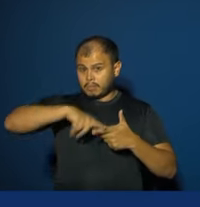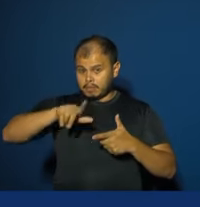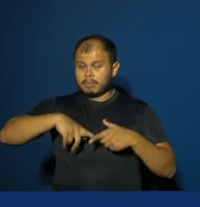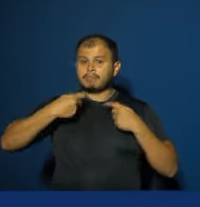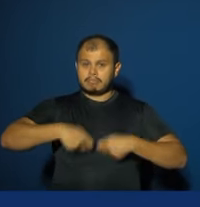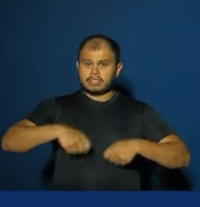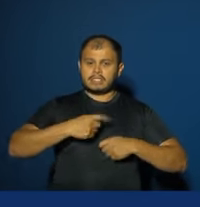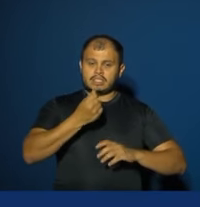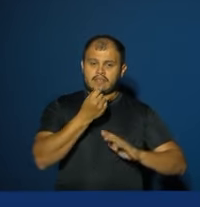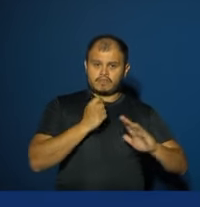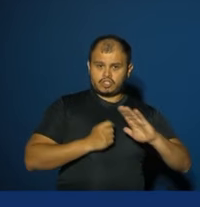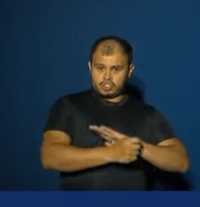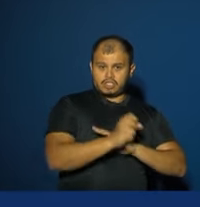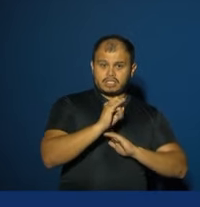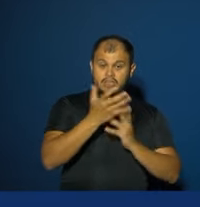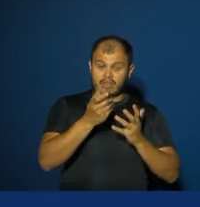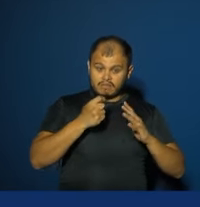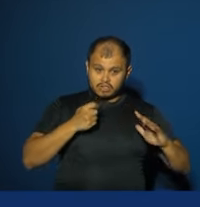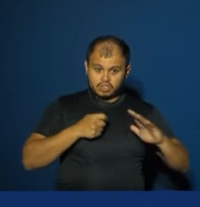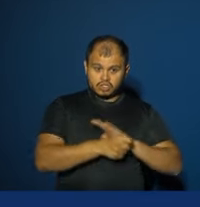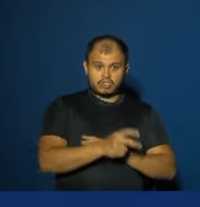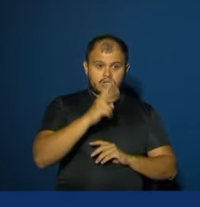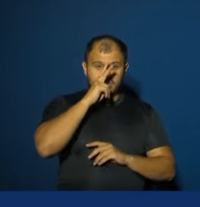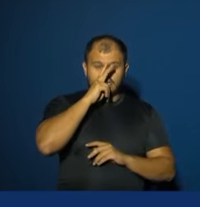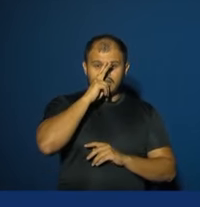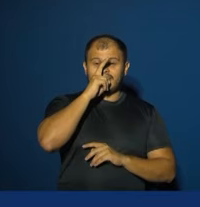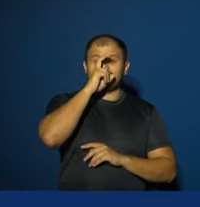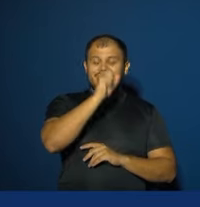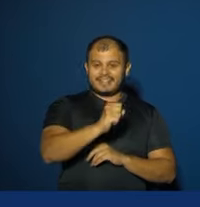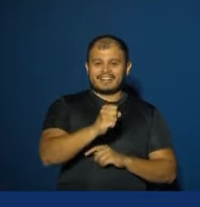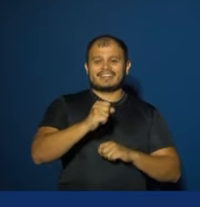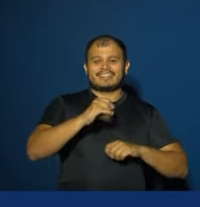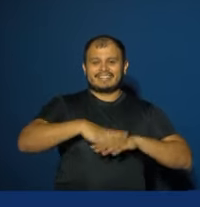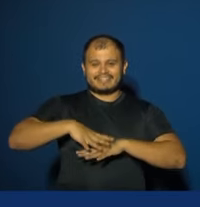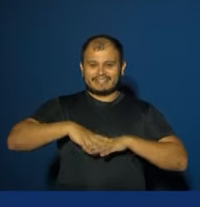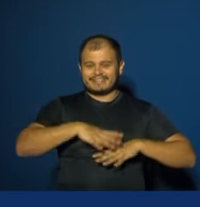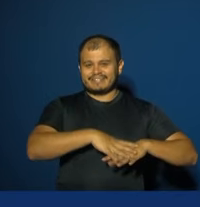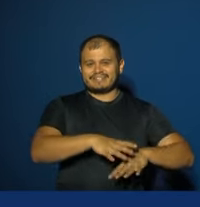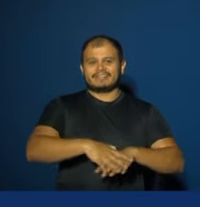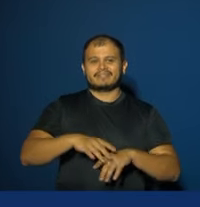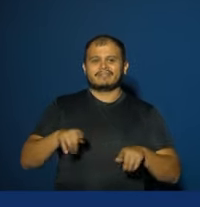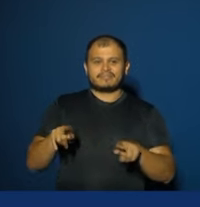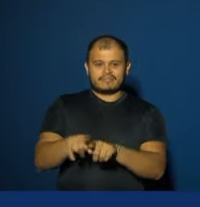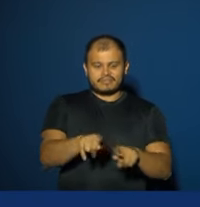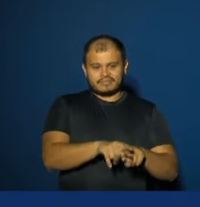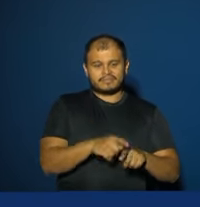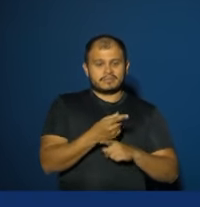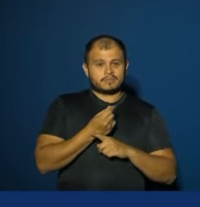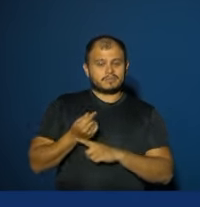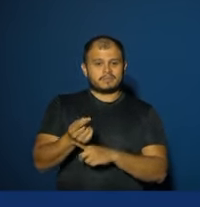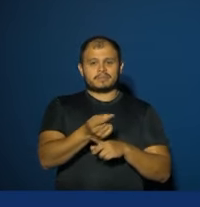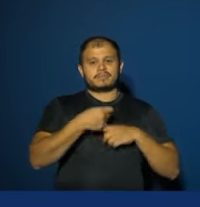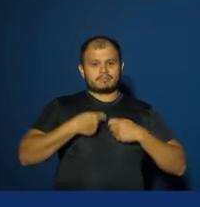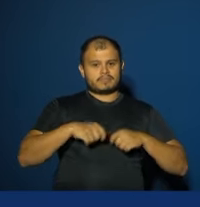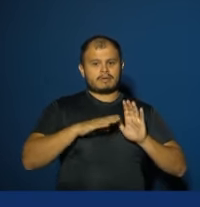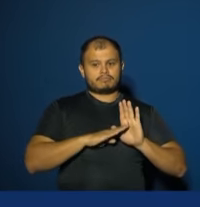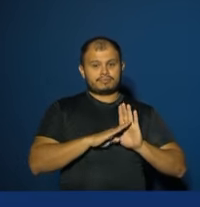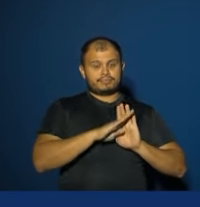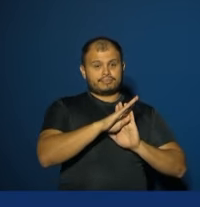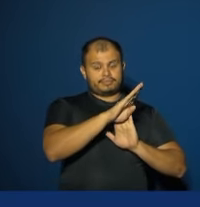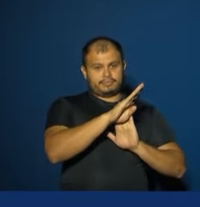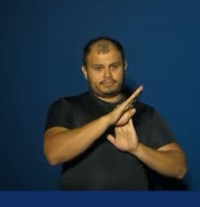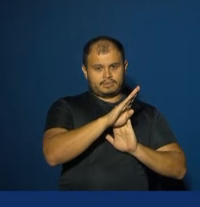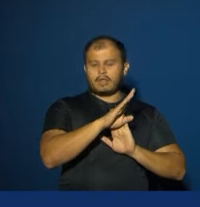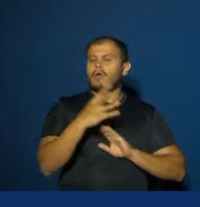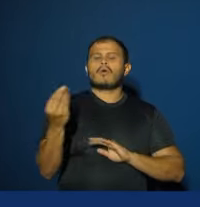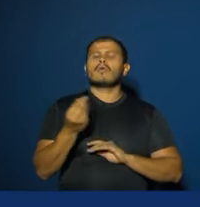que investir para você investir pesado né é matemático né da forma como tem a tarifa você a tarifa sobe certo